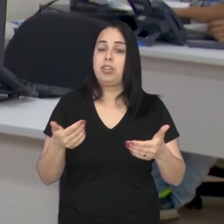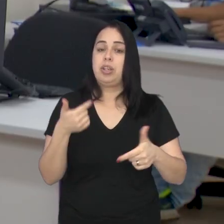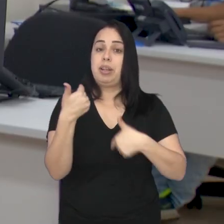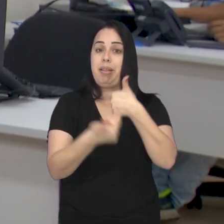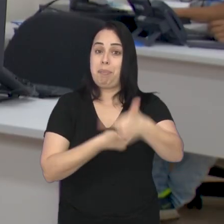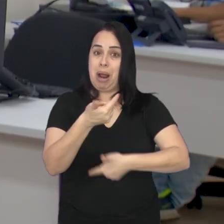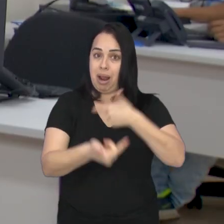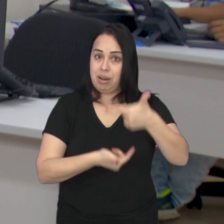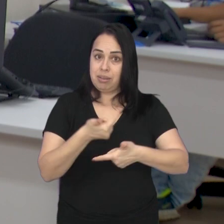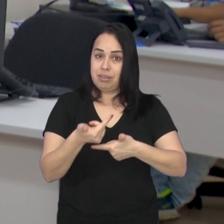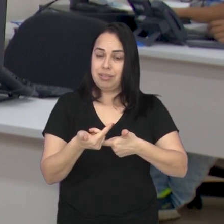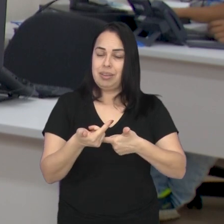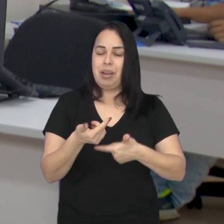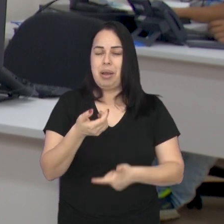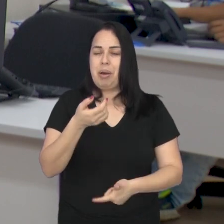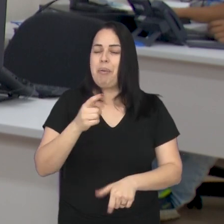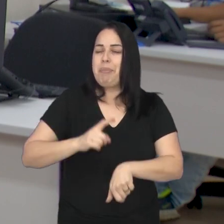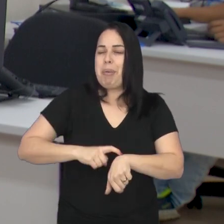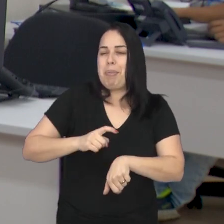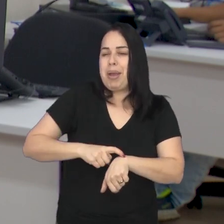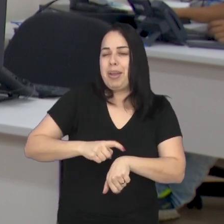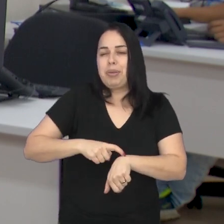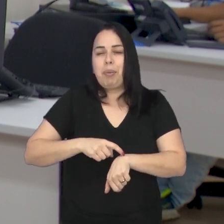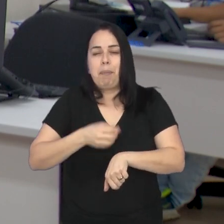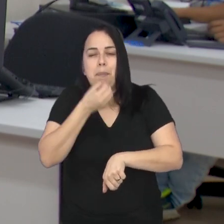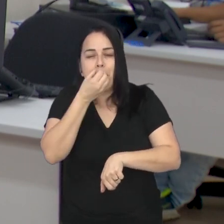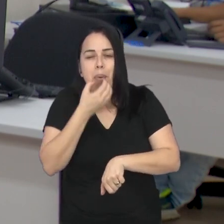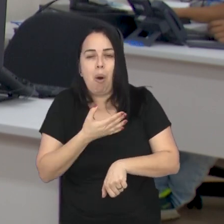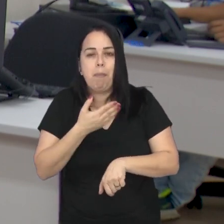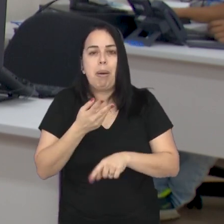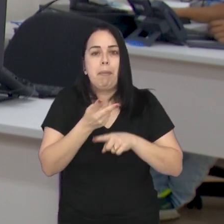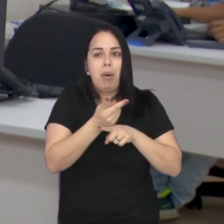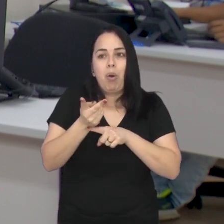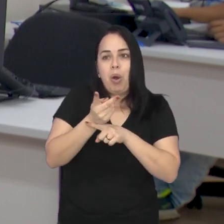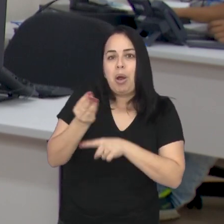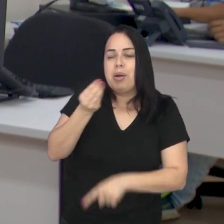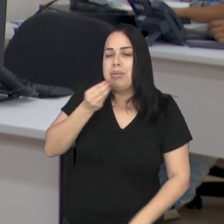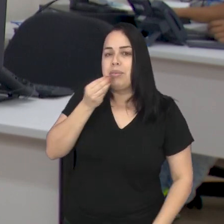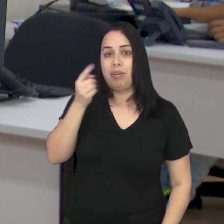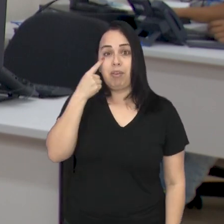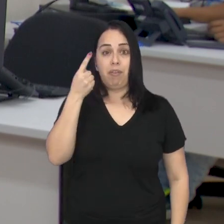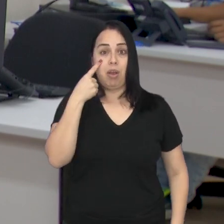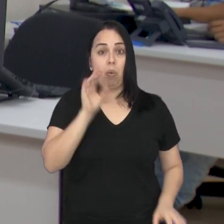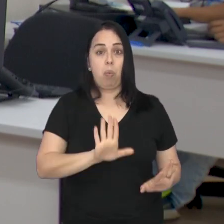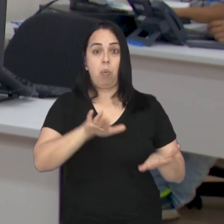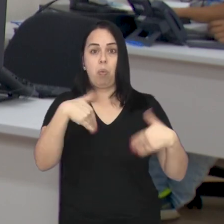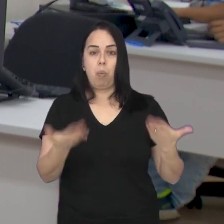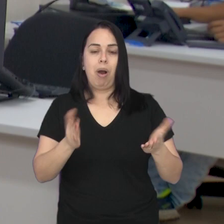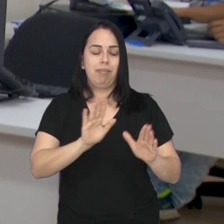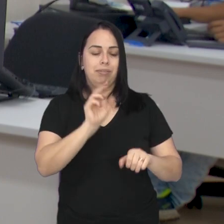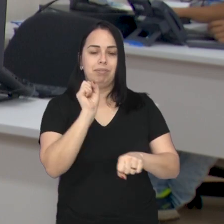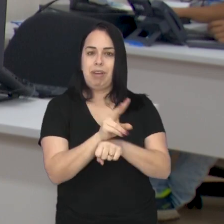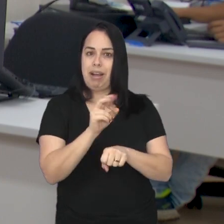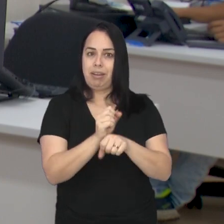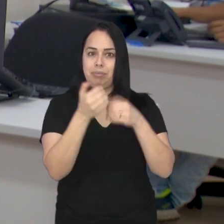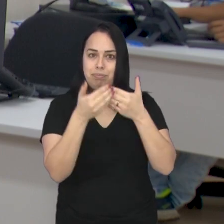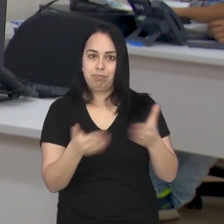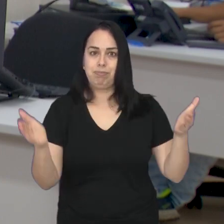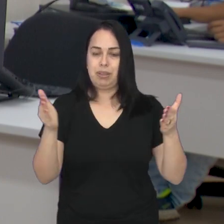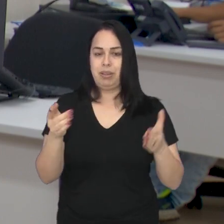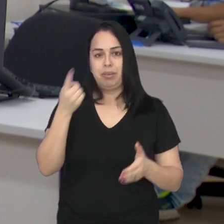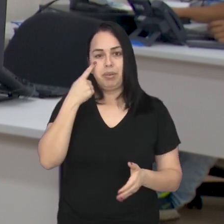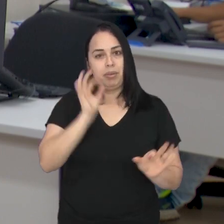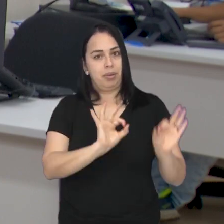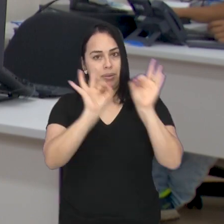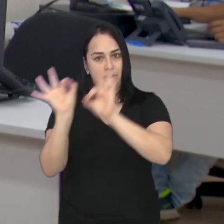aqui no Boletim. Aquela hora boa para quem busca uma oportunidade, hein? Vamos ver quais são as vagas de trabalho abertas na cidade? Olha só,